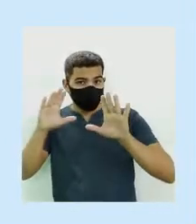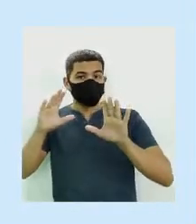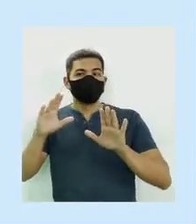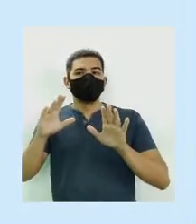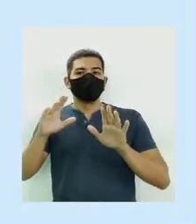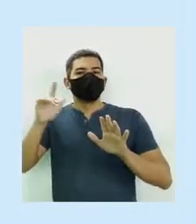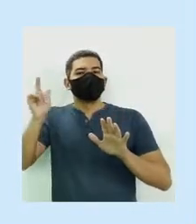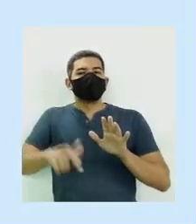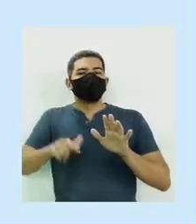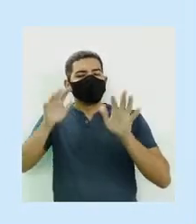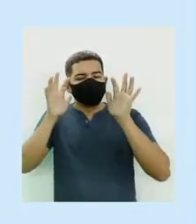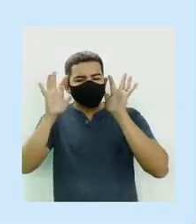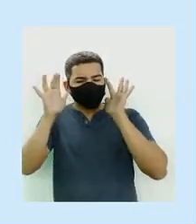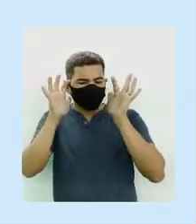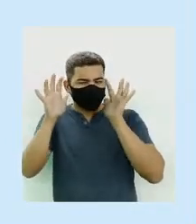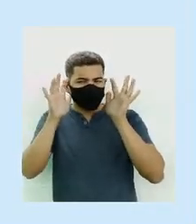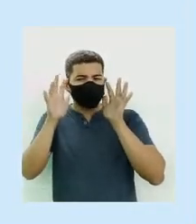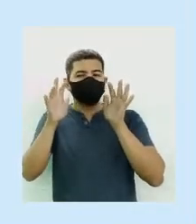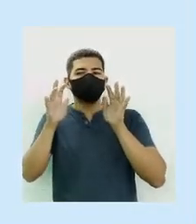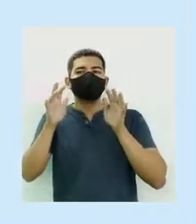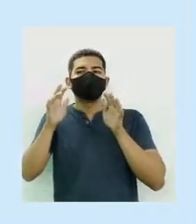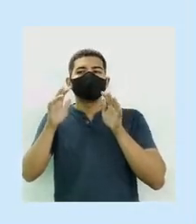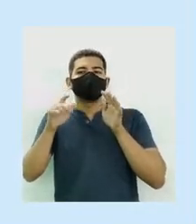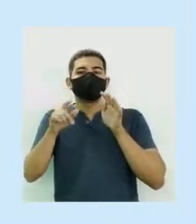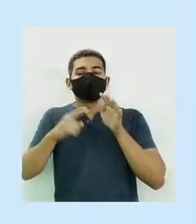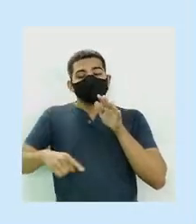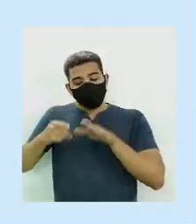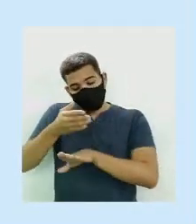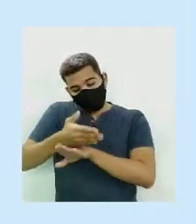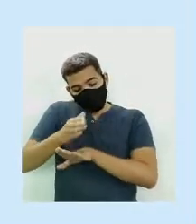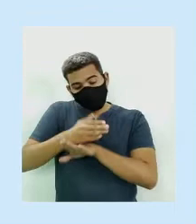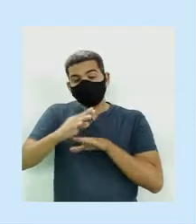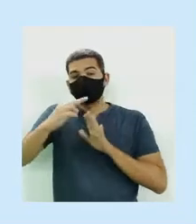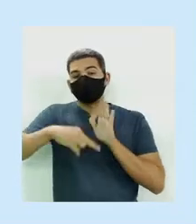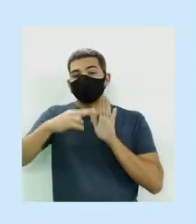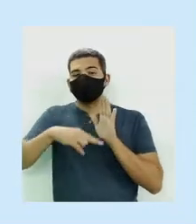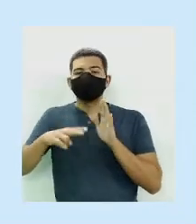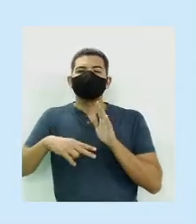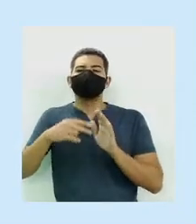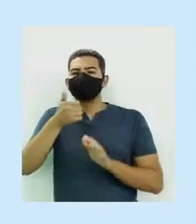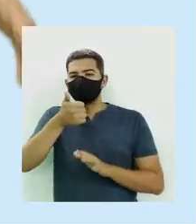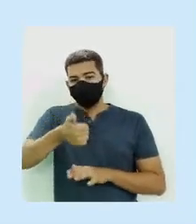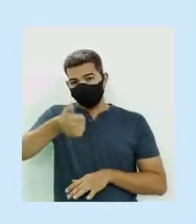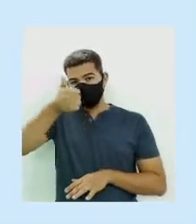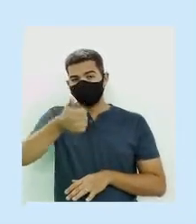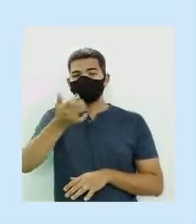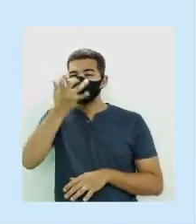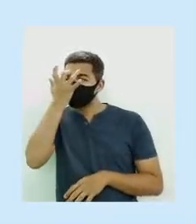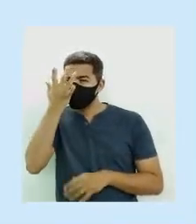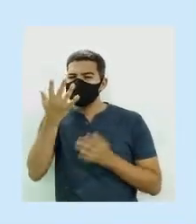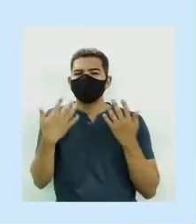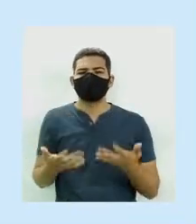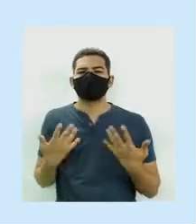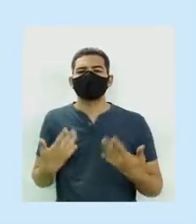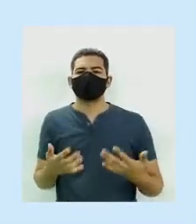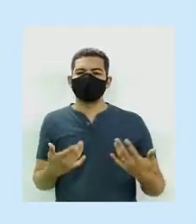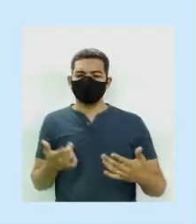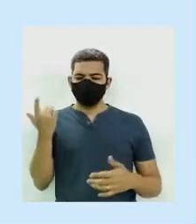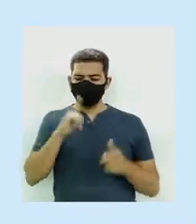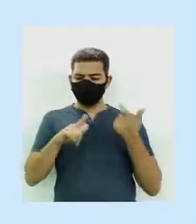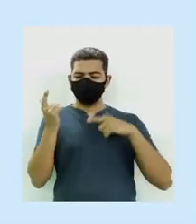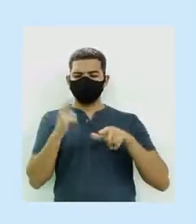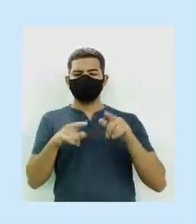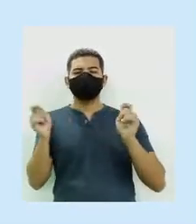vai refletir, para que assim a prática da leitura seja muito mais ativa e